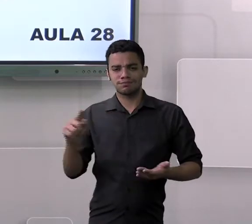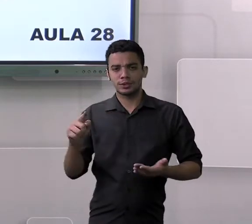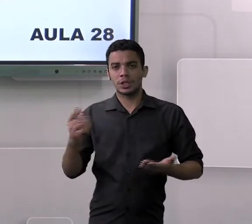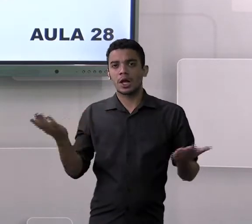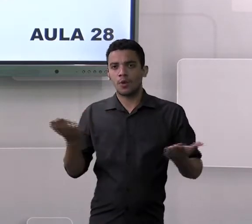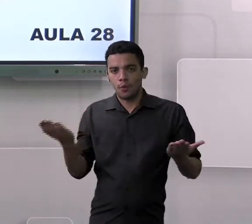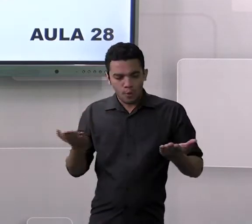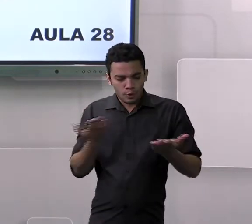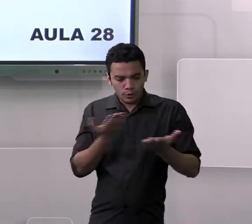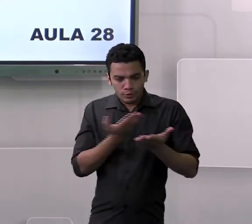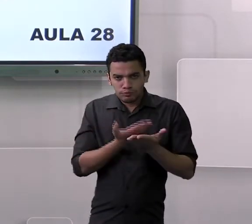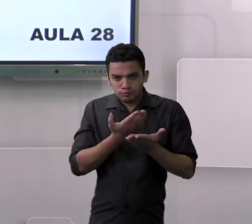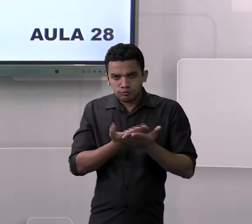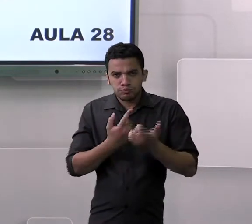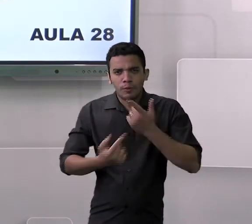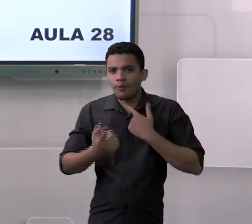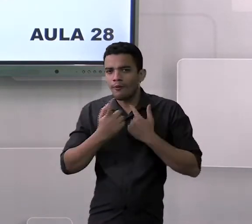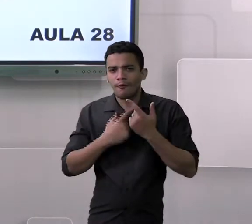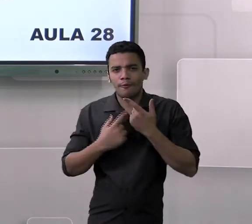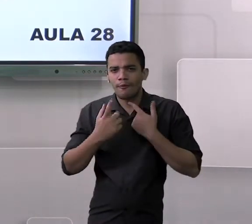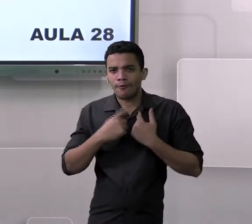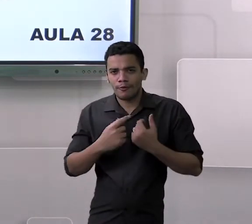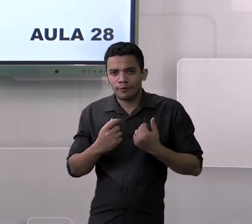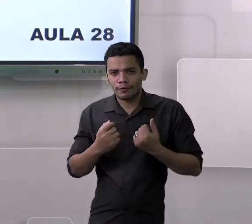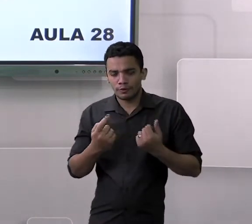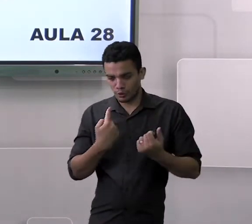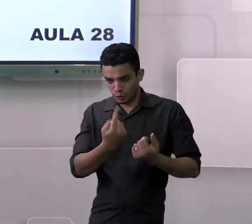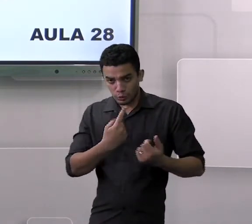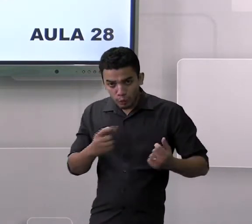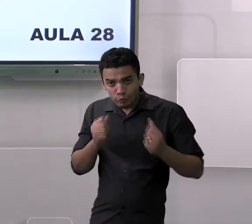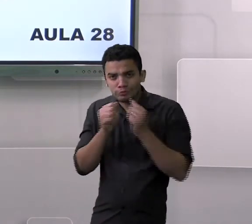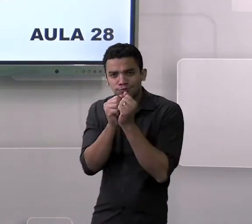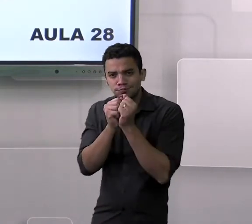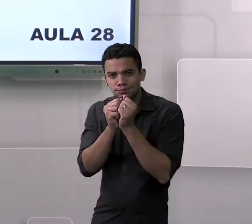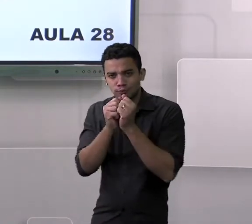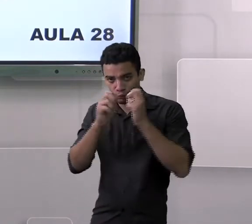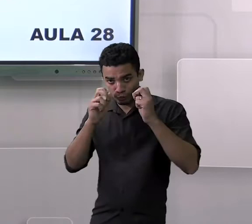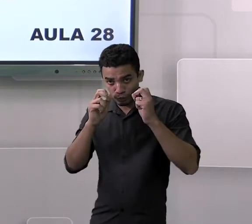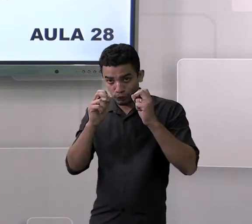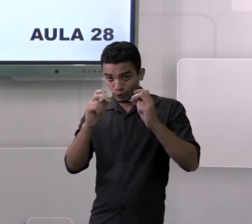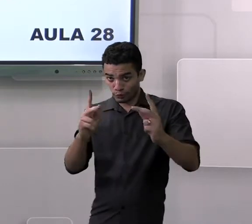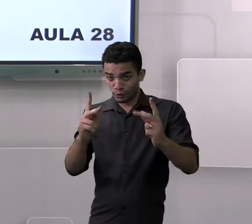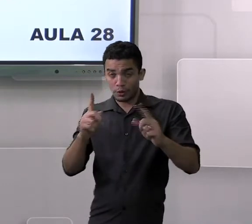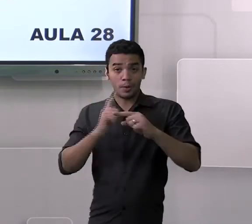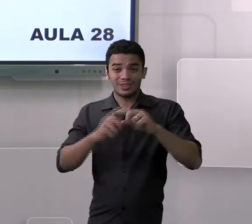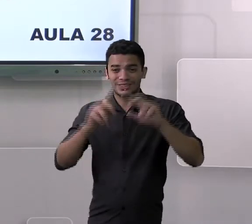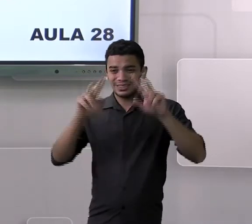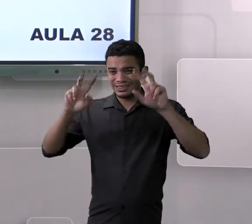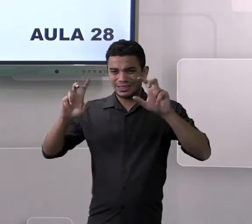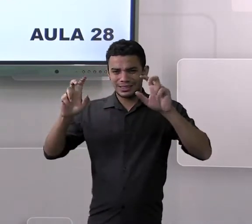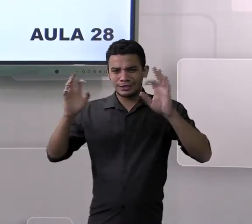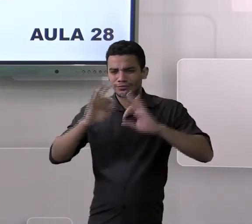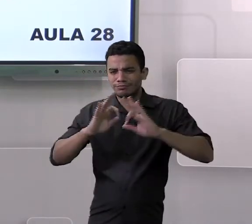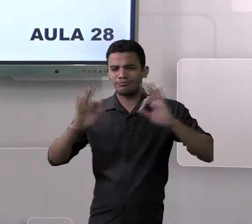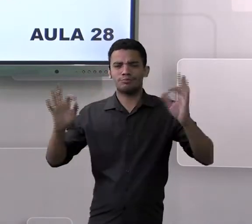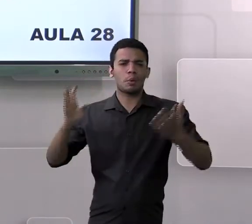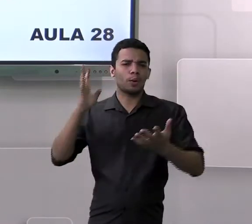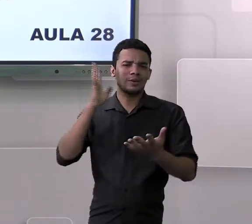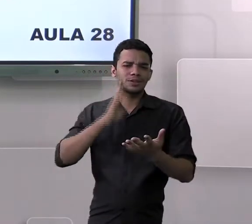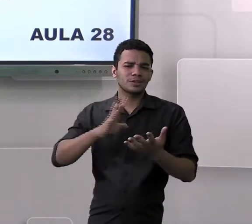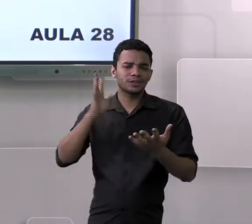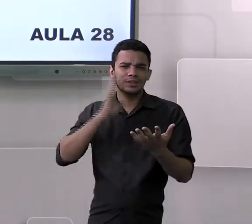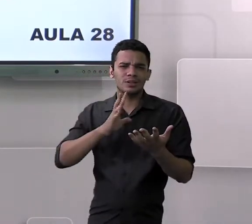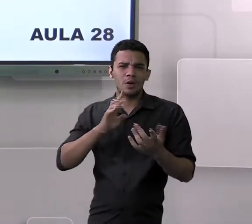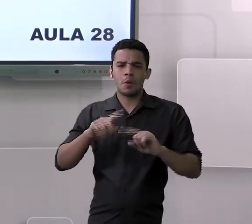de língua portuguesa? Então vamos lá, porque o assunto hoje é bem interessante. Que assunto é esse,